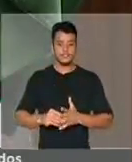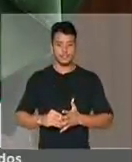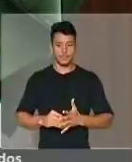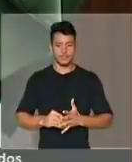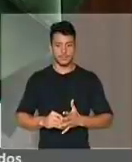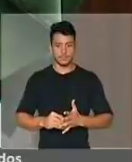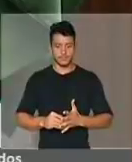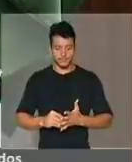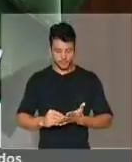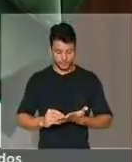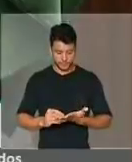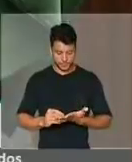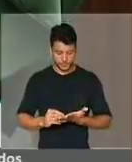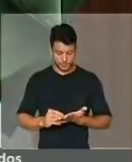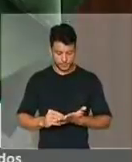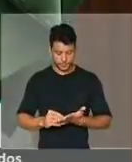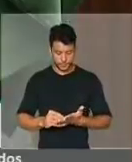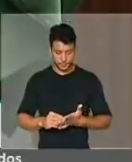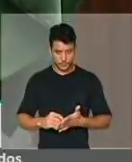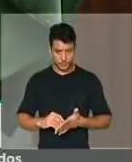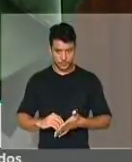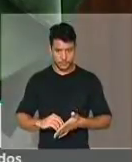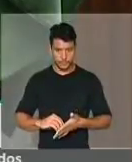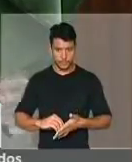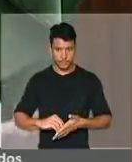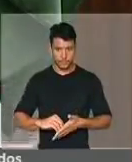página, presidente. Parte.